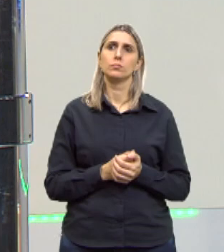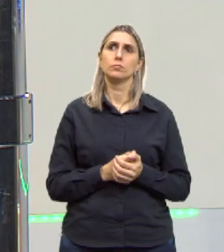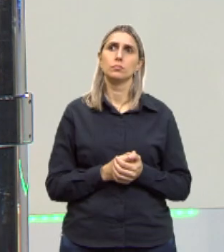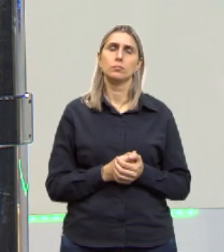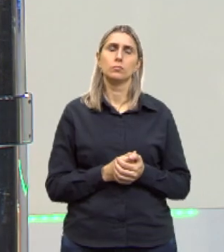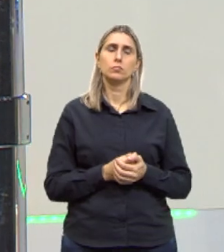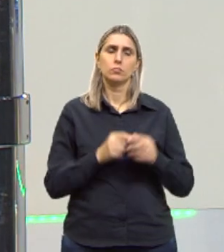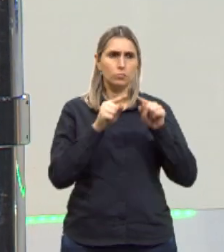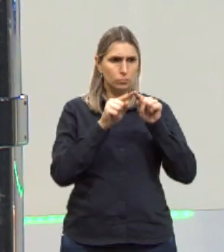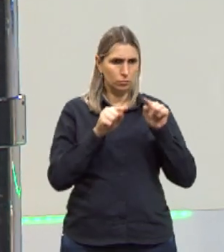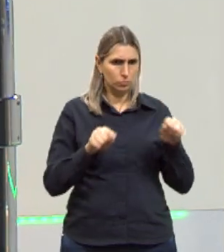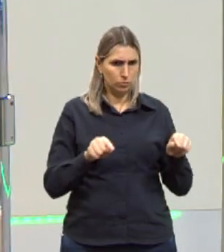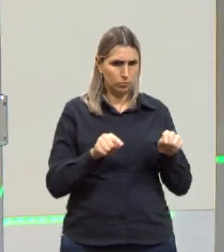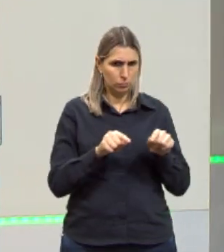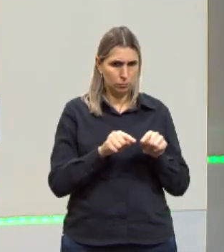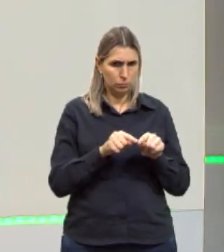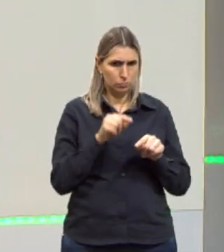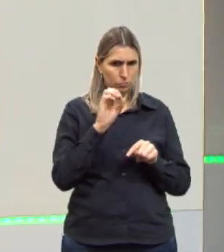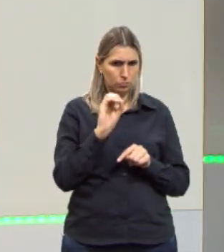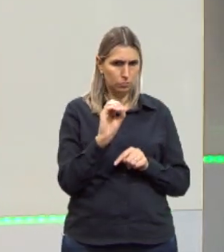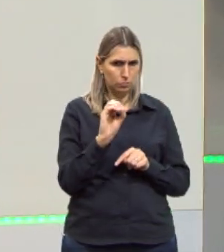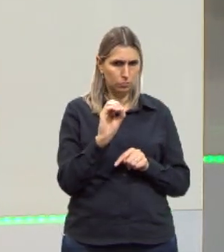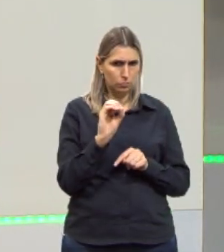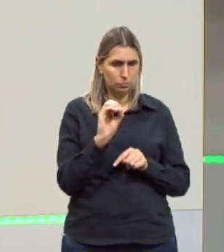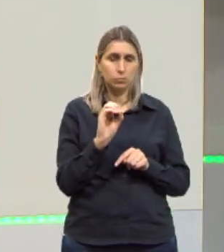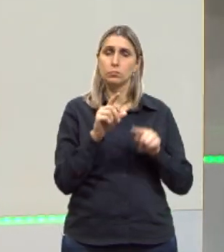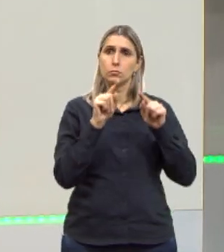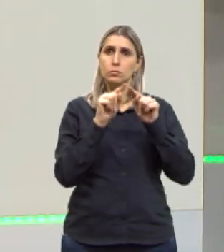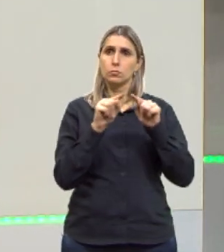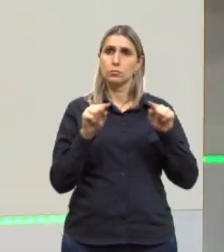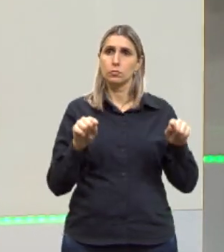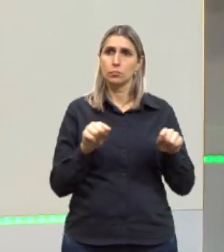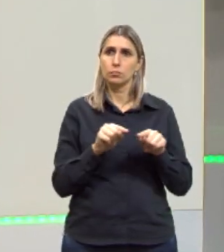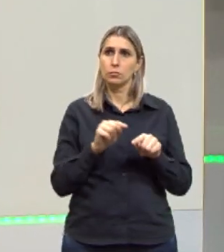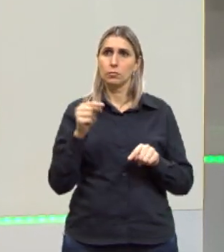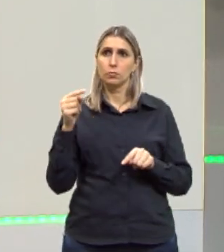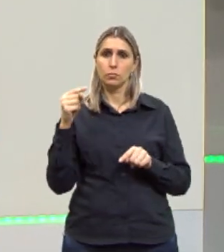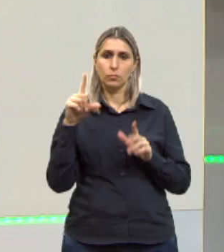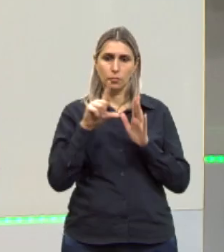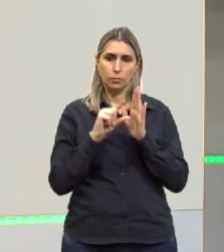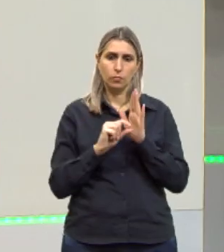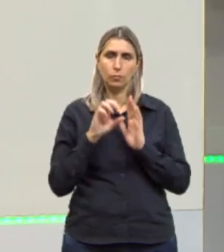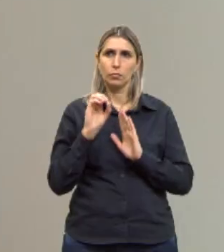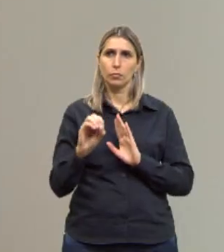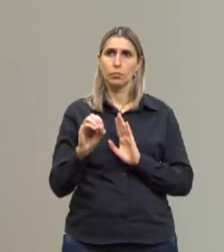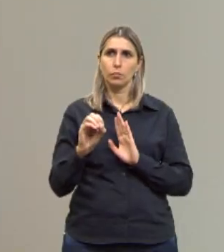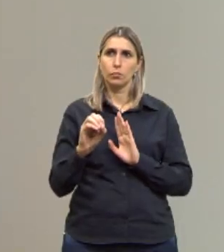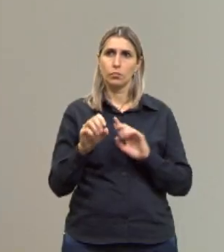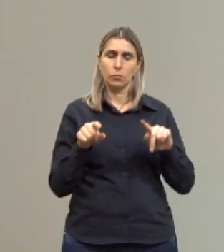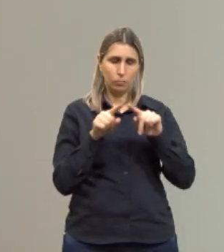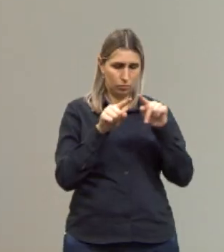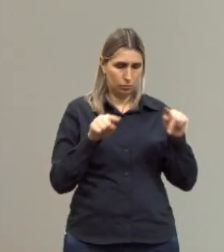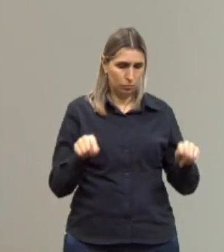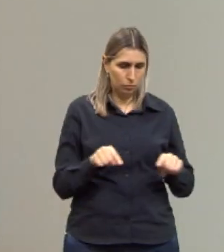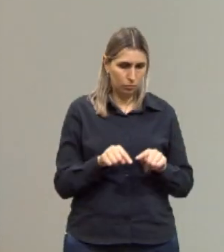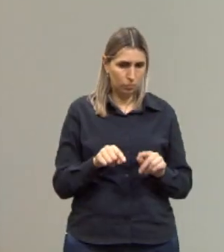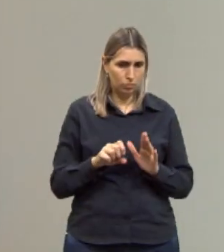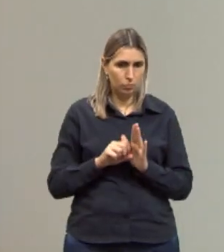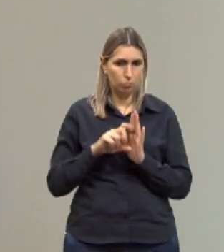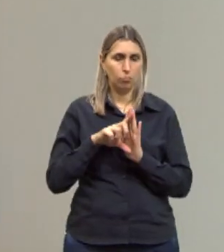o delta igual a zero, o delta menor que zero e o delta maior que